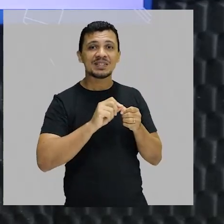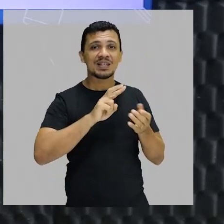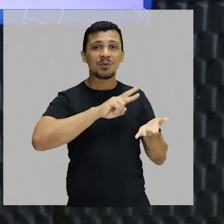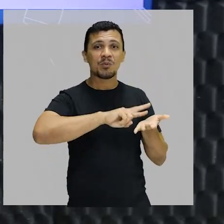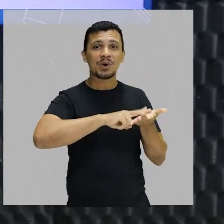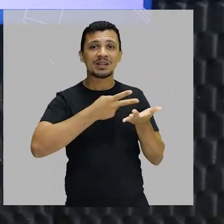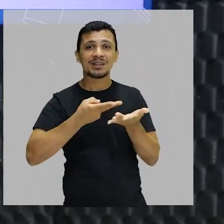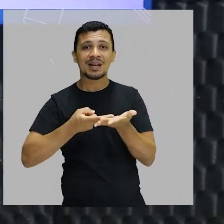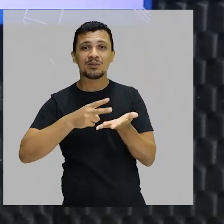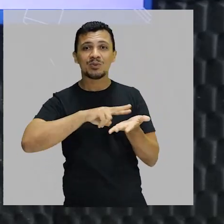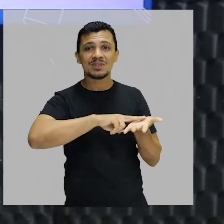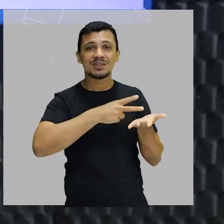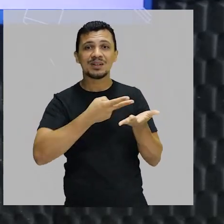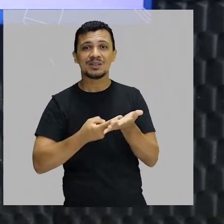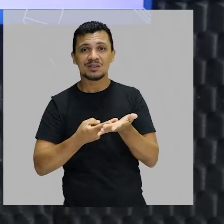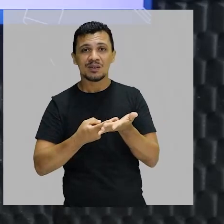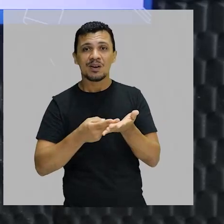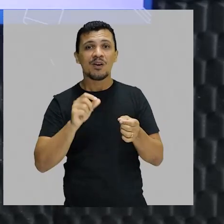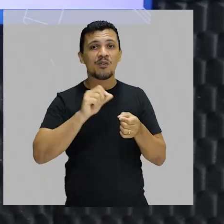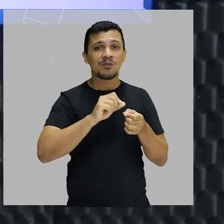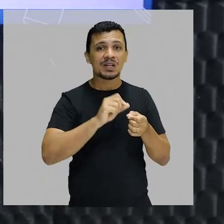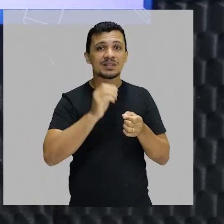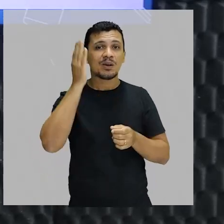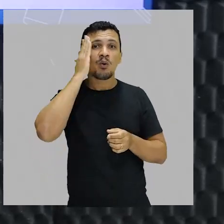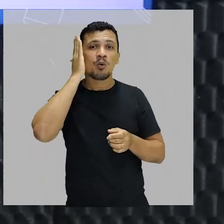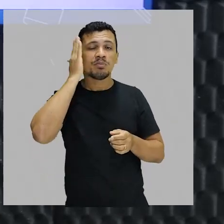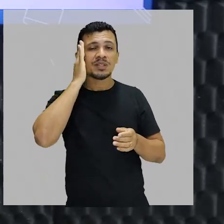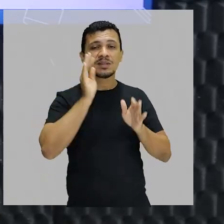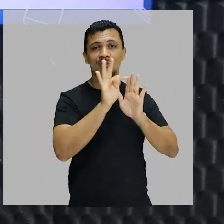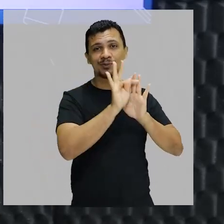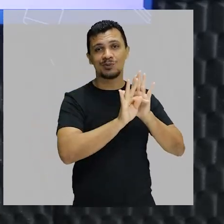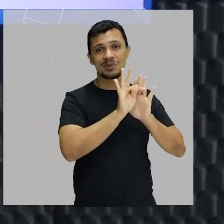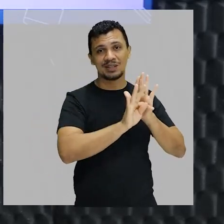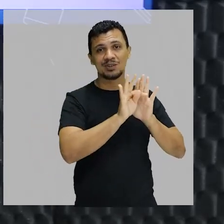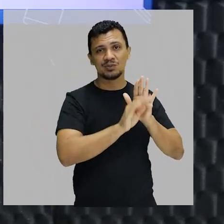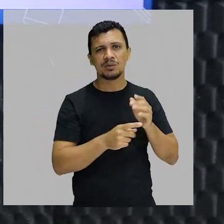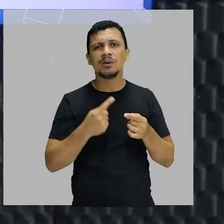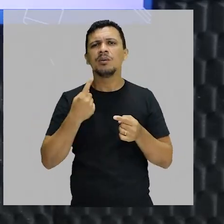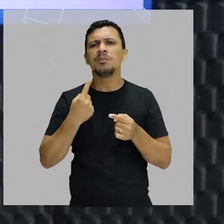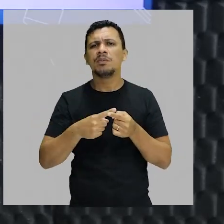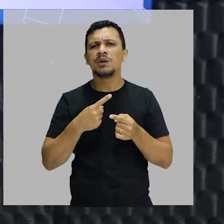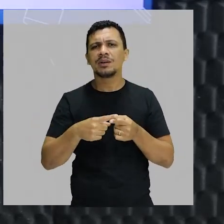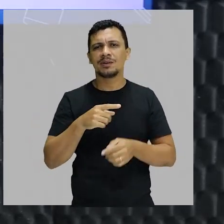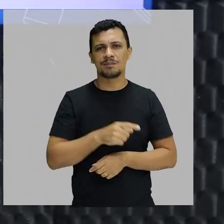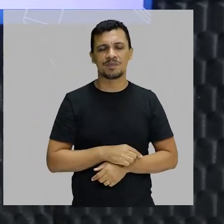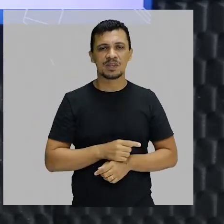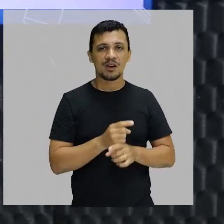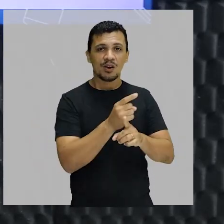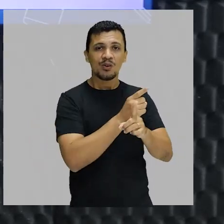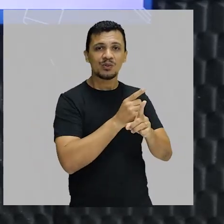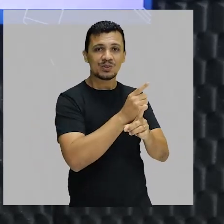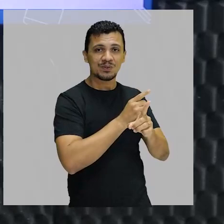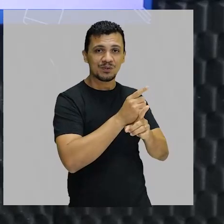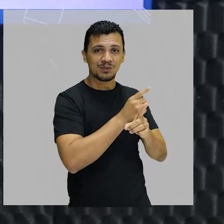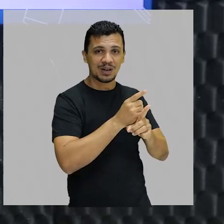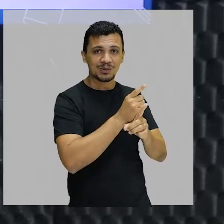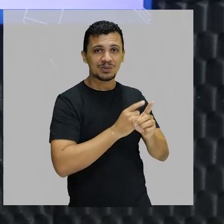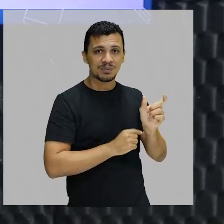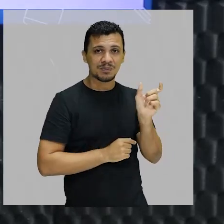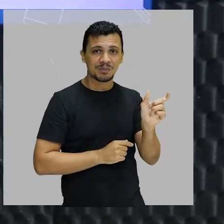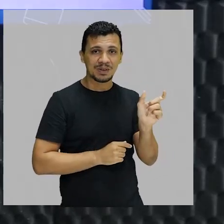tradução, na hora de fazer uma compreensão textual. Por quê? Porque os falsos amigos, os